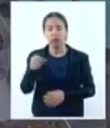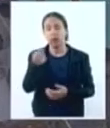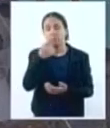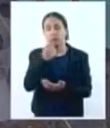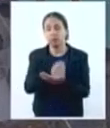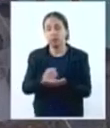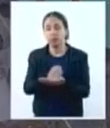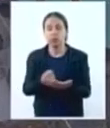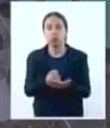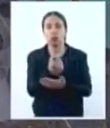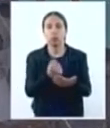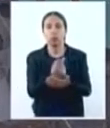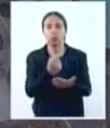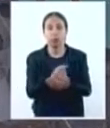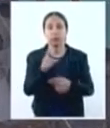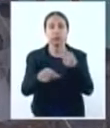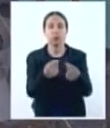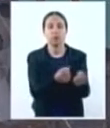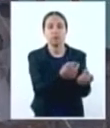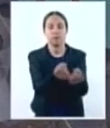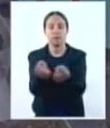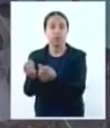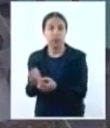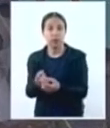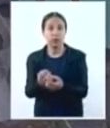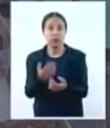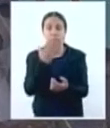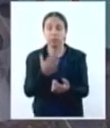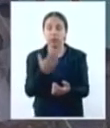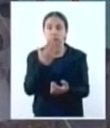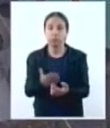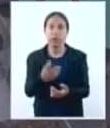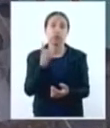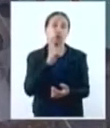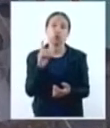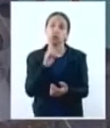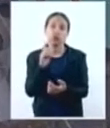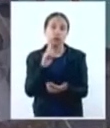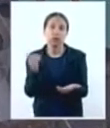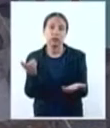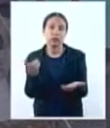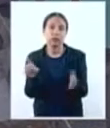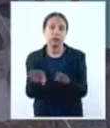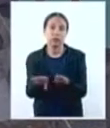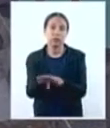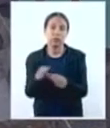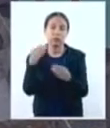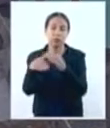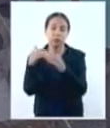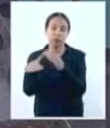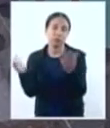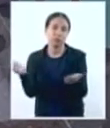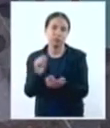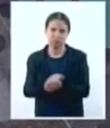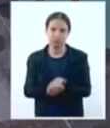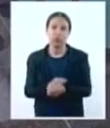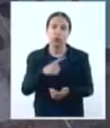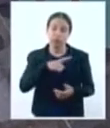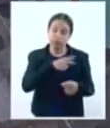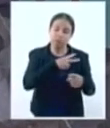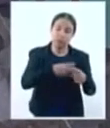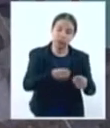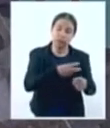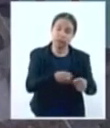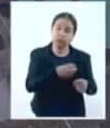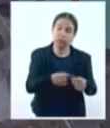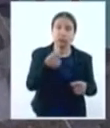que ela vende hoje, ela faz um pedido diário para repor. Sim. Então, também é muito comum você ter um fluxo de medicamentos vencidos. Verdade.